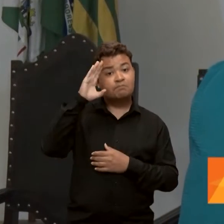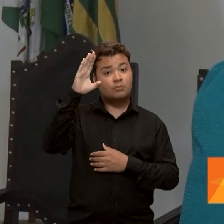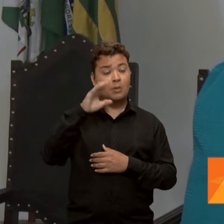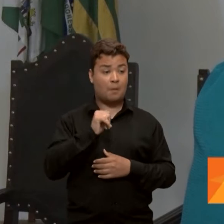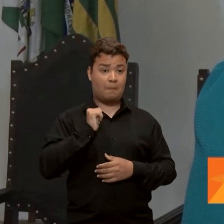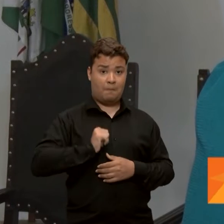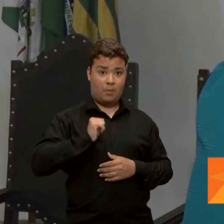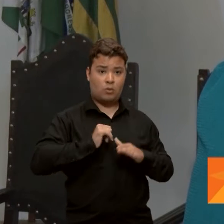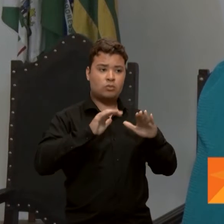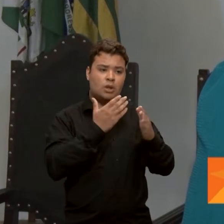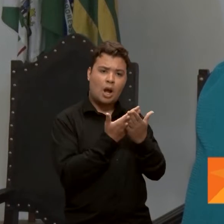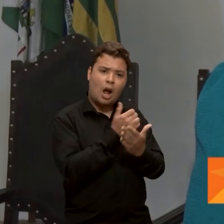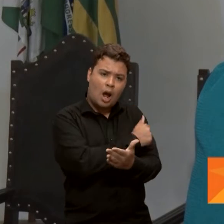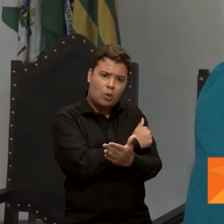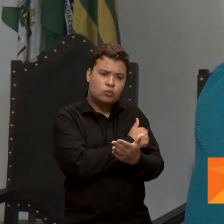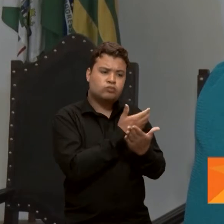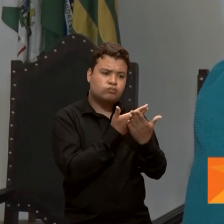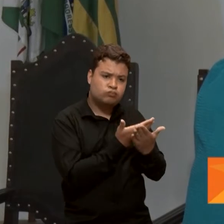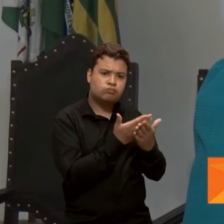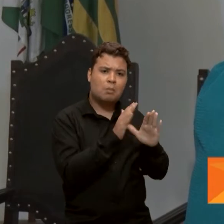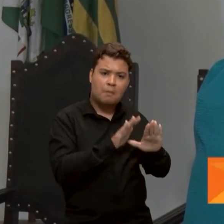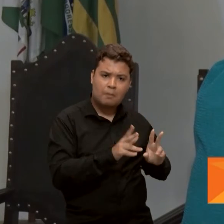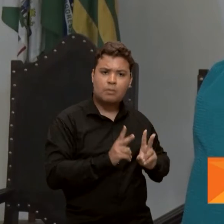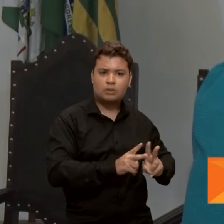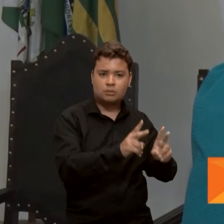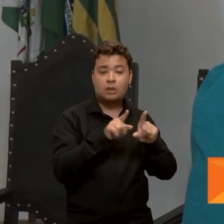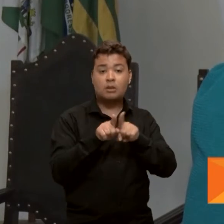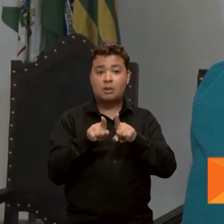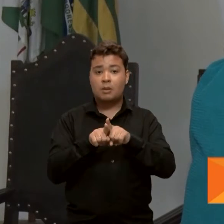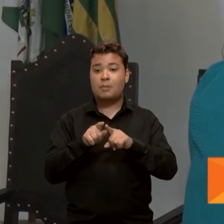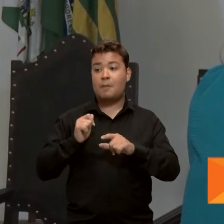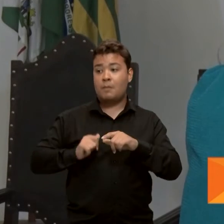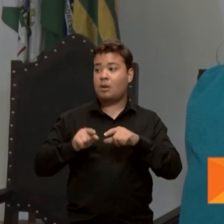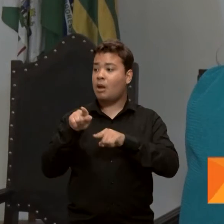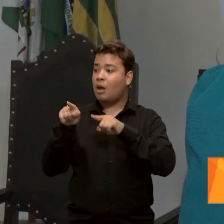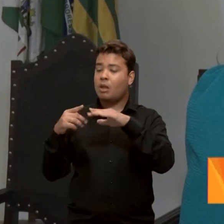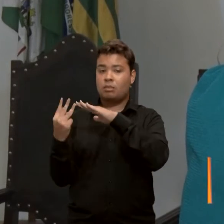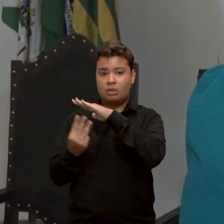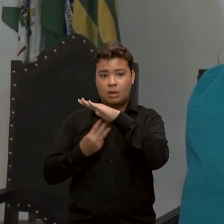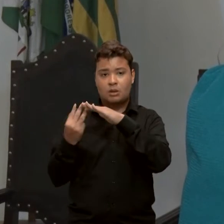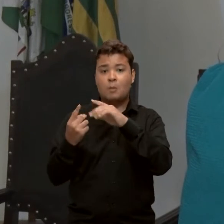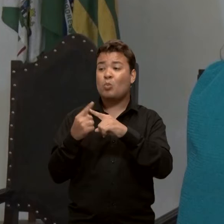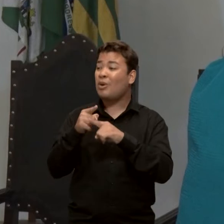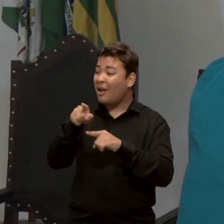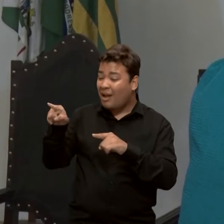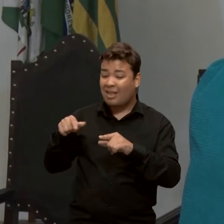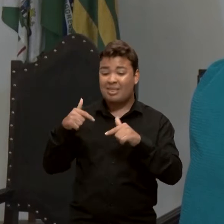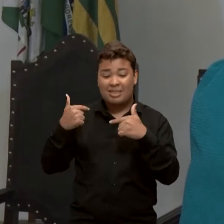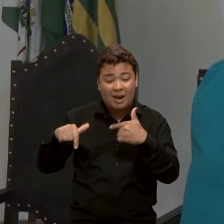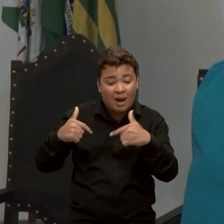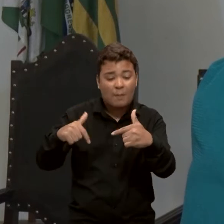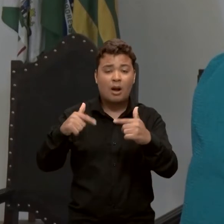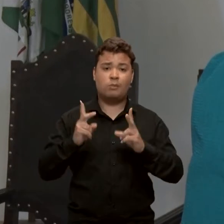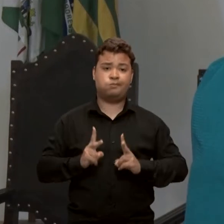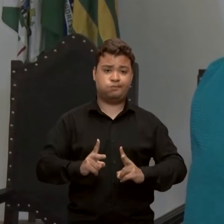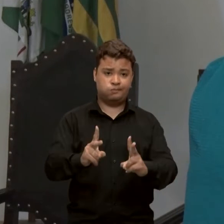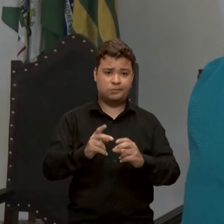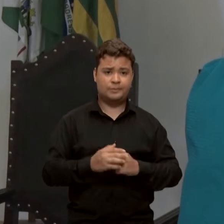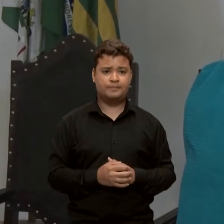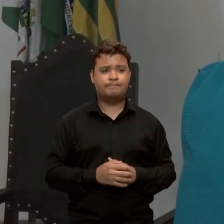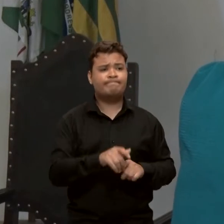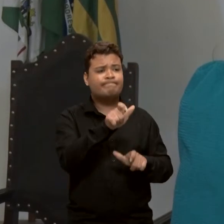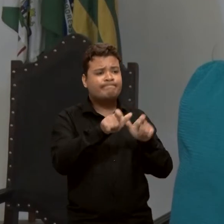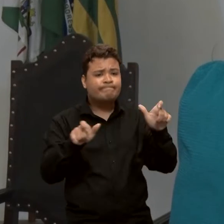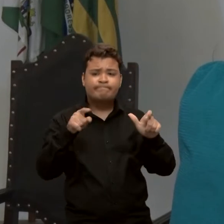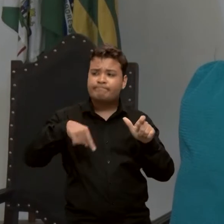e as empresas de terceirizados, porque isso significa trabalho das pessoas. Então, dos trabalhadores